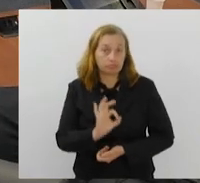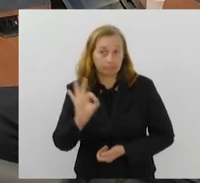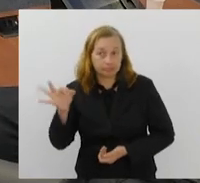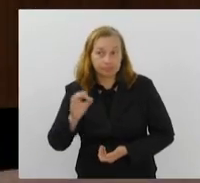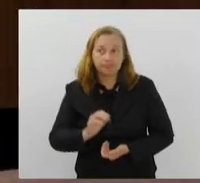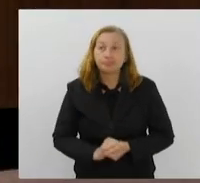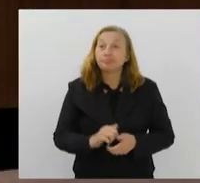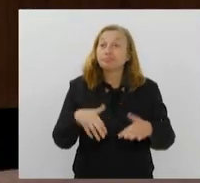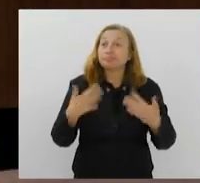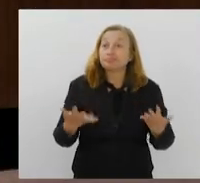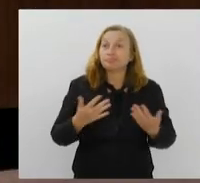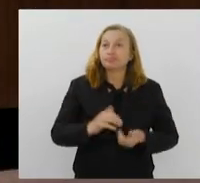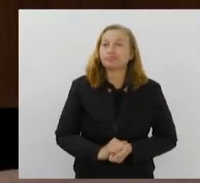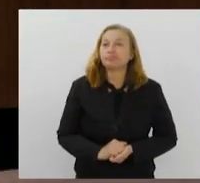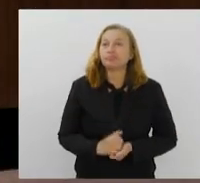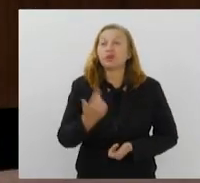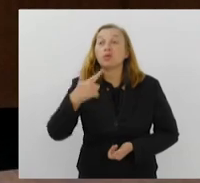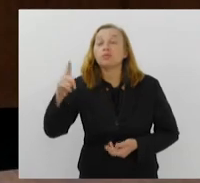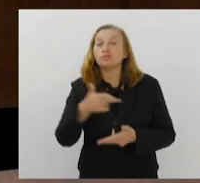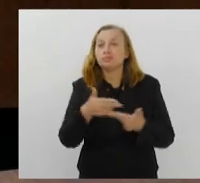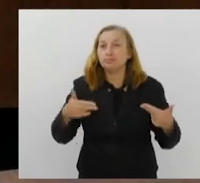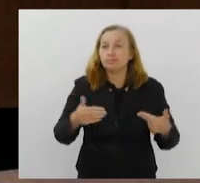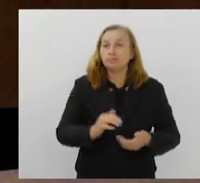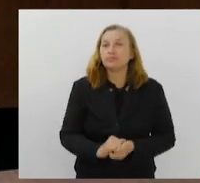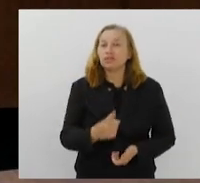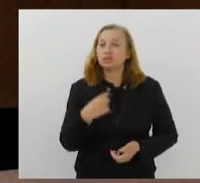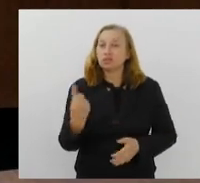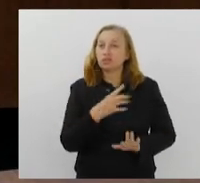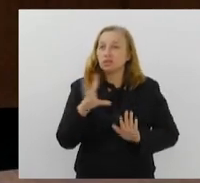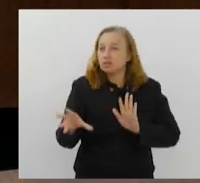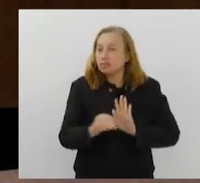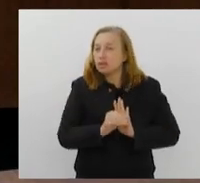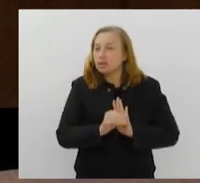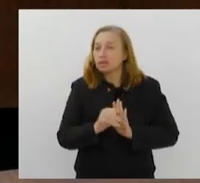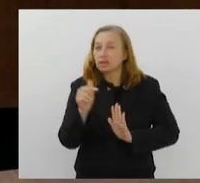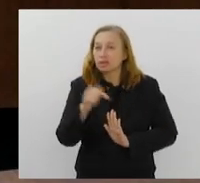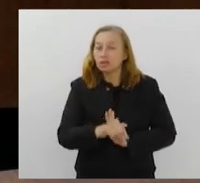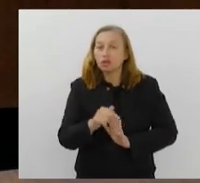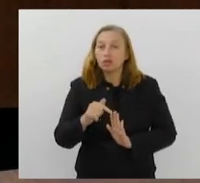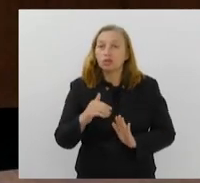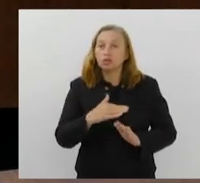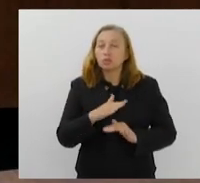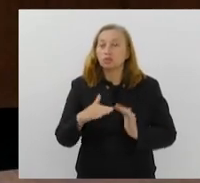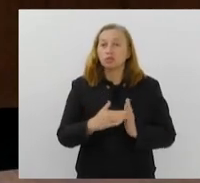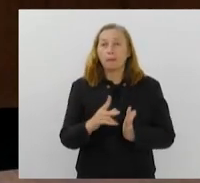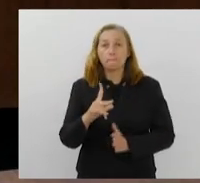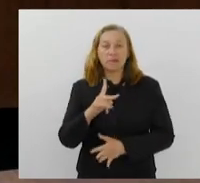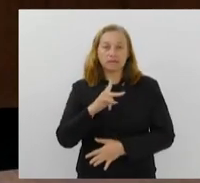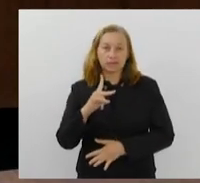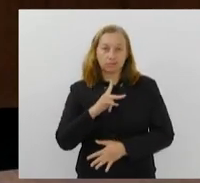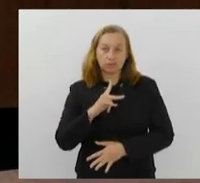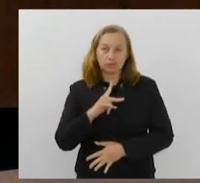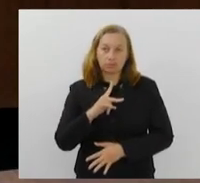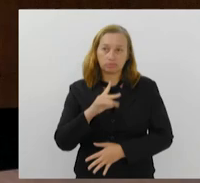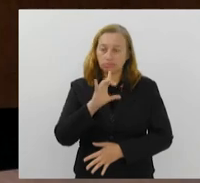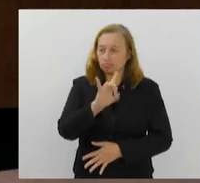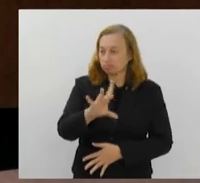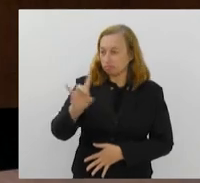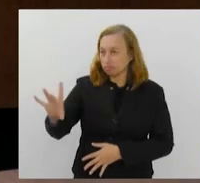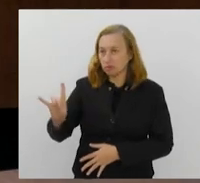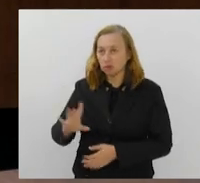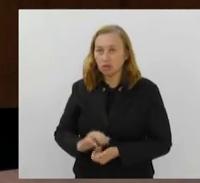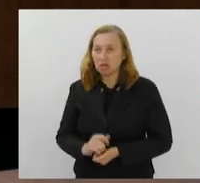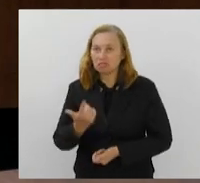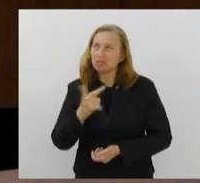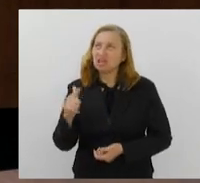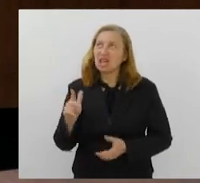Exatamente. Então, outra coisa, as nossas emendas aqui são todas individuais. Não tem aqui